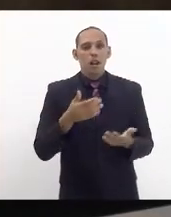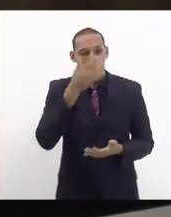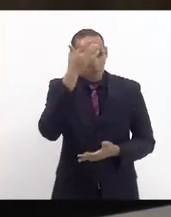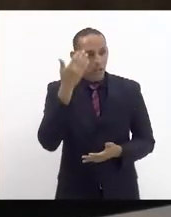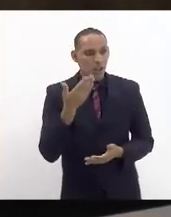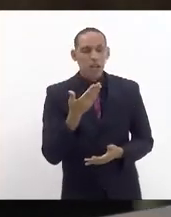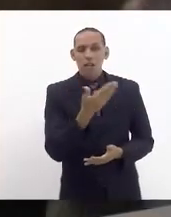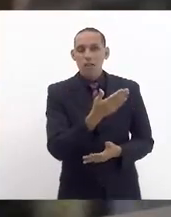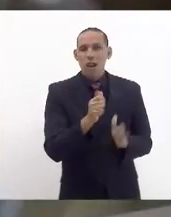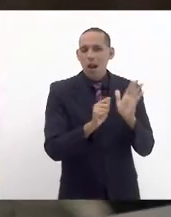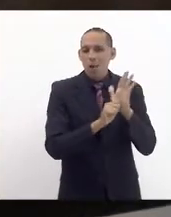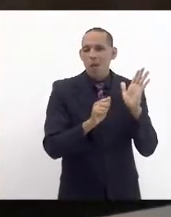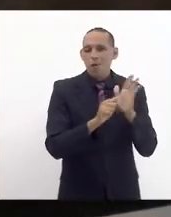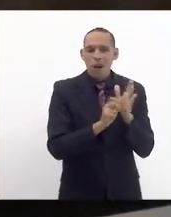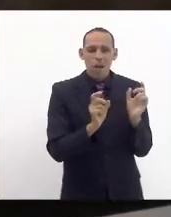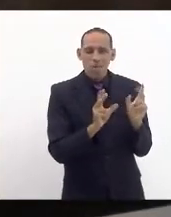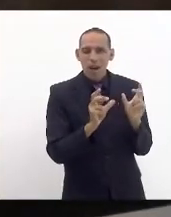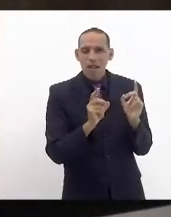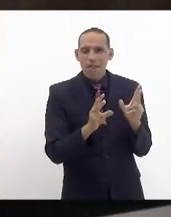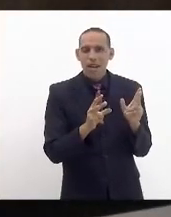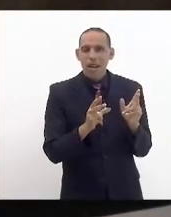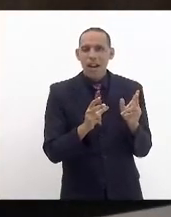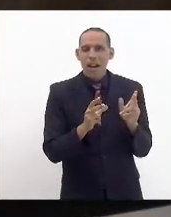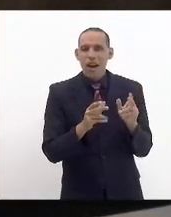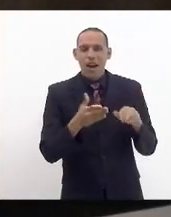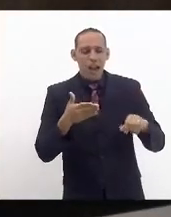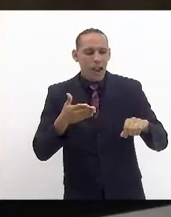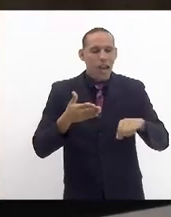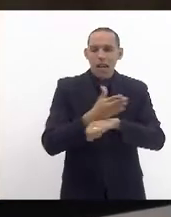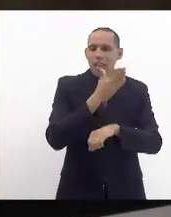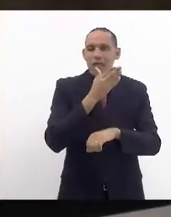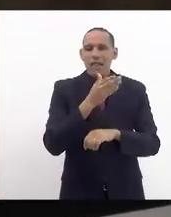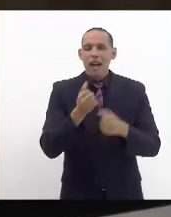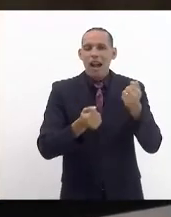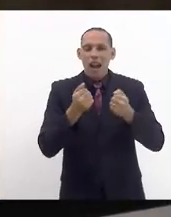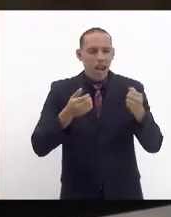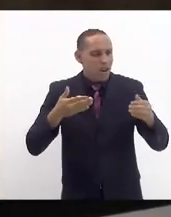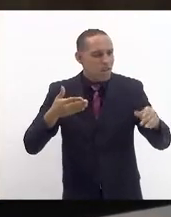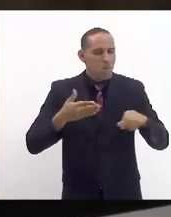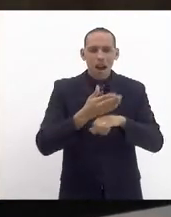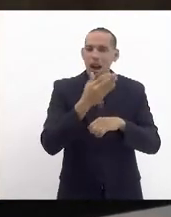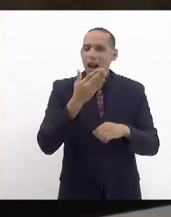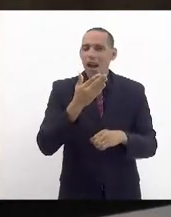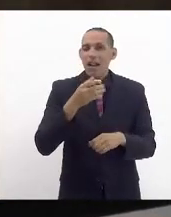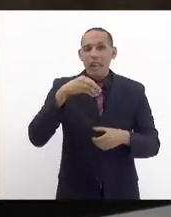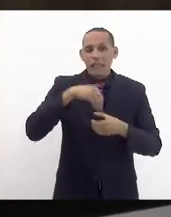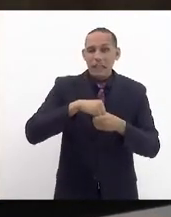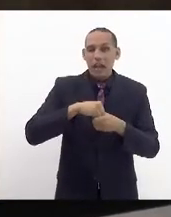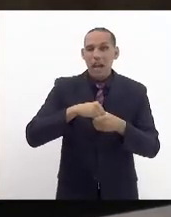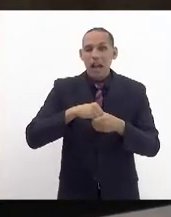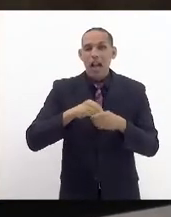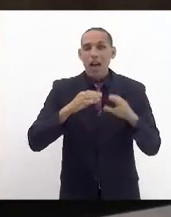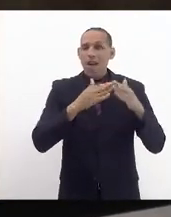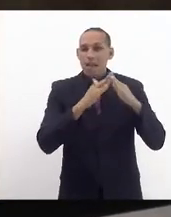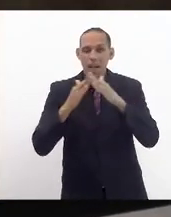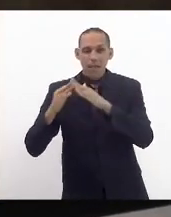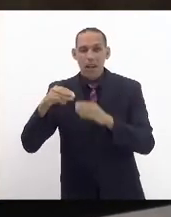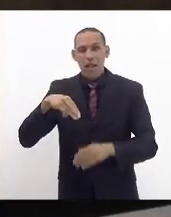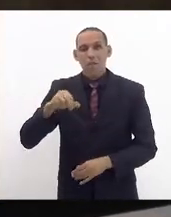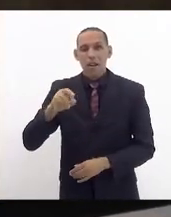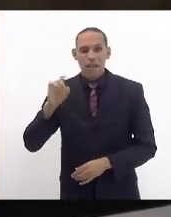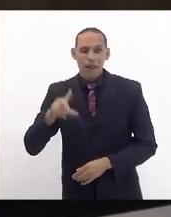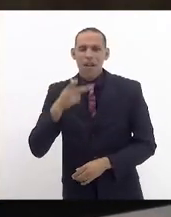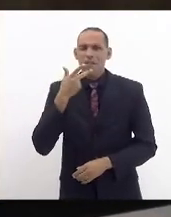traficante de drogas atropela covardemente dentro da favela da Maré, que dizem que tem uma deputada